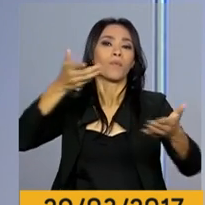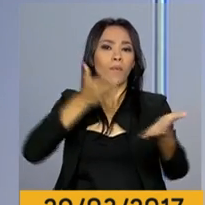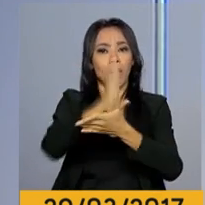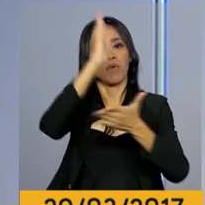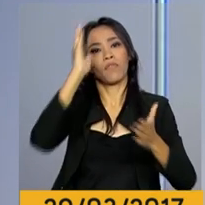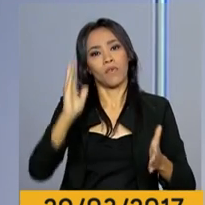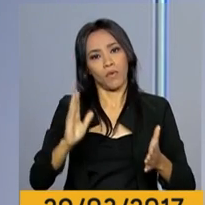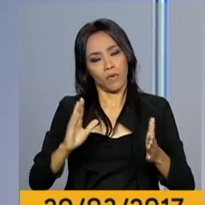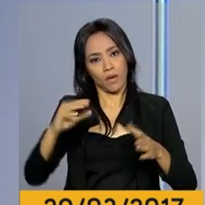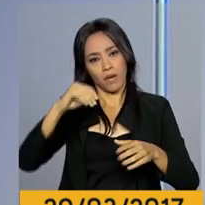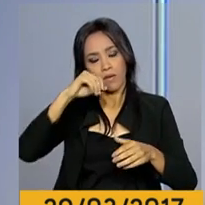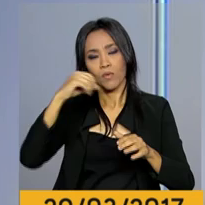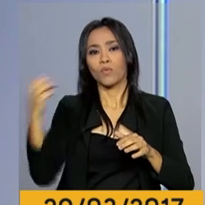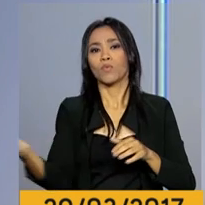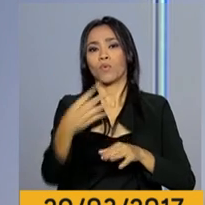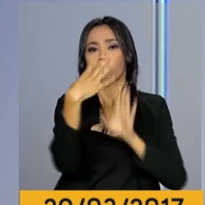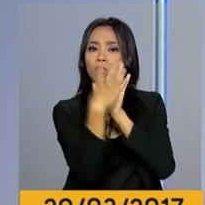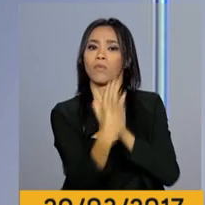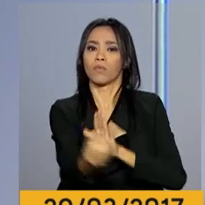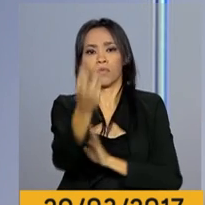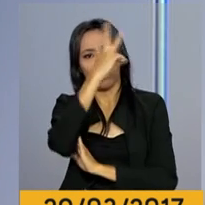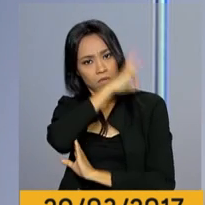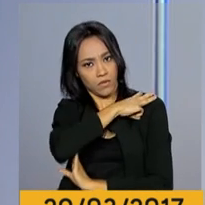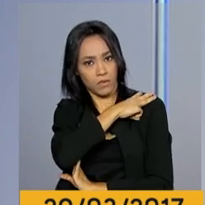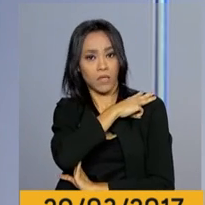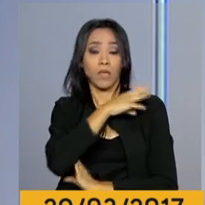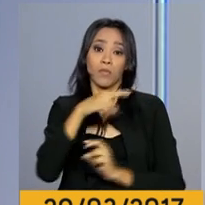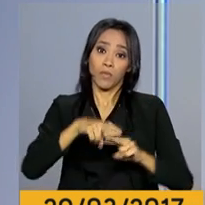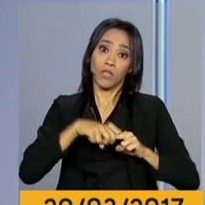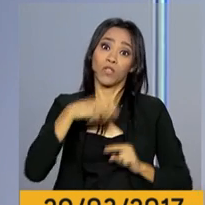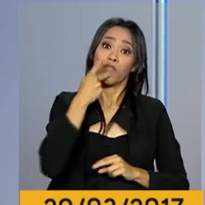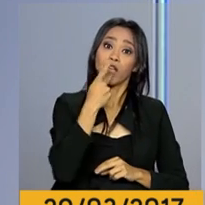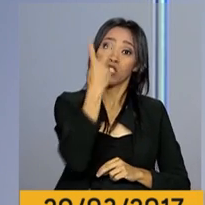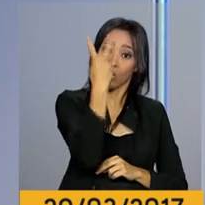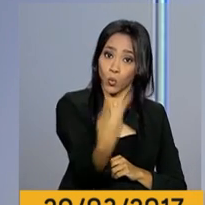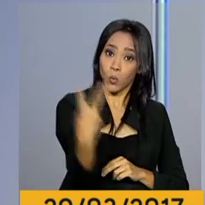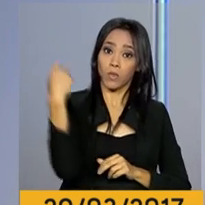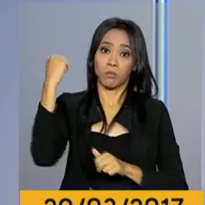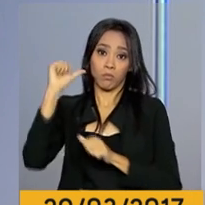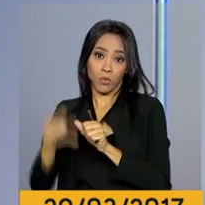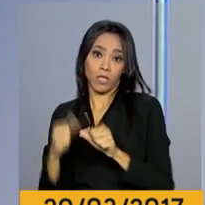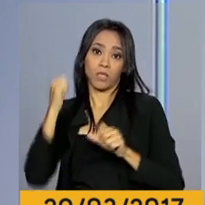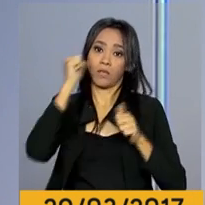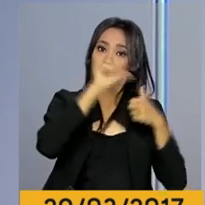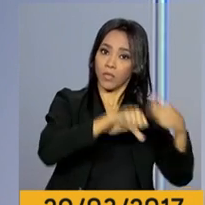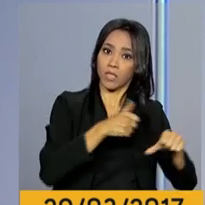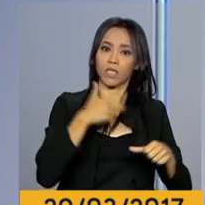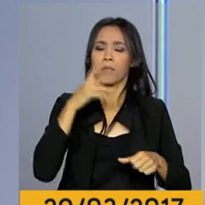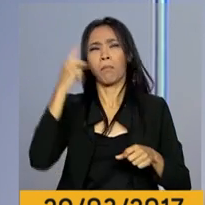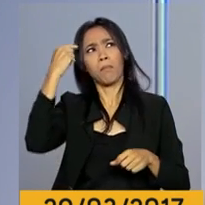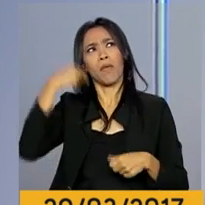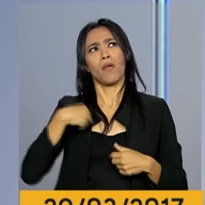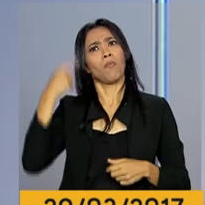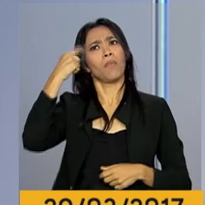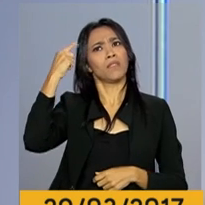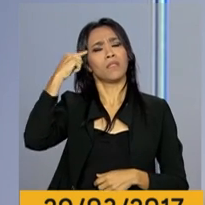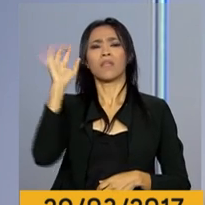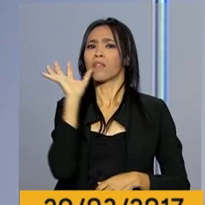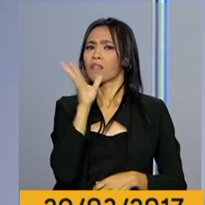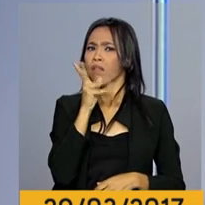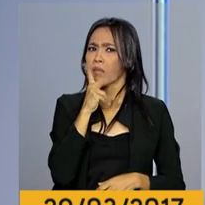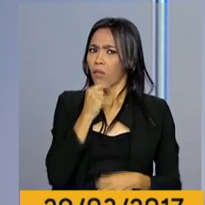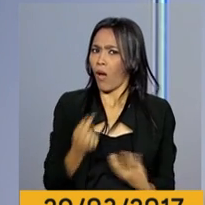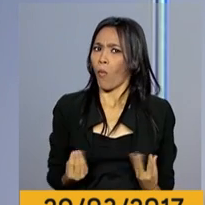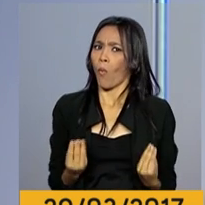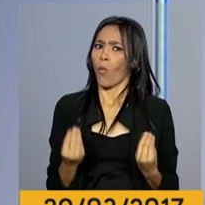do ensino médio no nosso país dando duas reformas que nós demorarmos mais e que foram realizadas